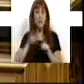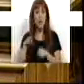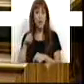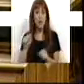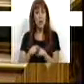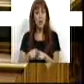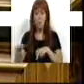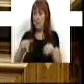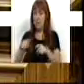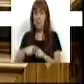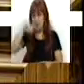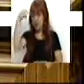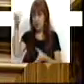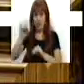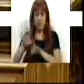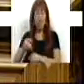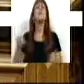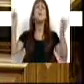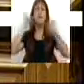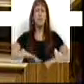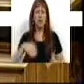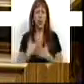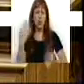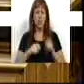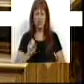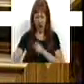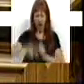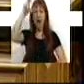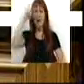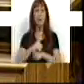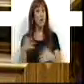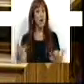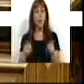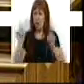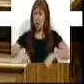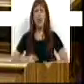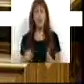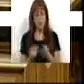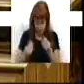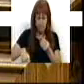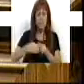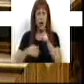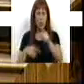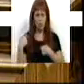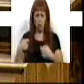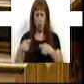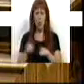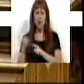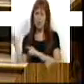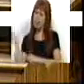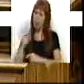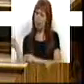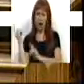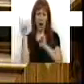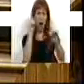nas regiões com mobilidade mais dificultada. Mas também tornou a justiça mais cara, porque agora é também preciso acrescentar os custos com as